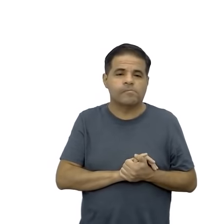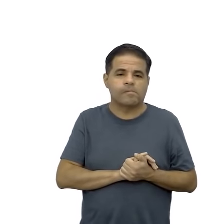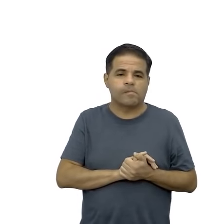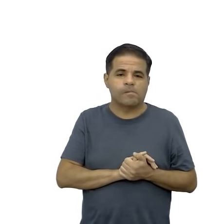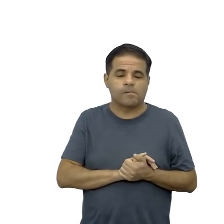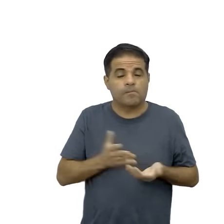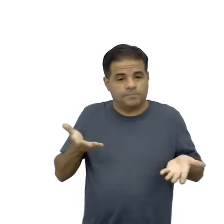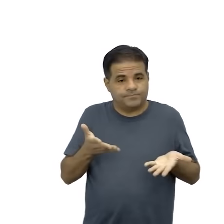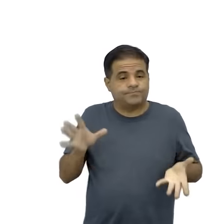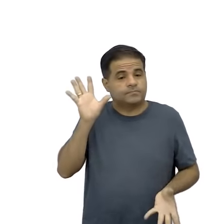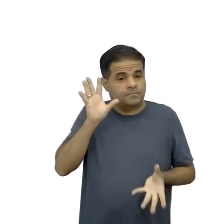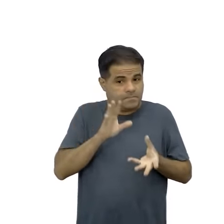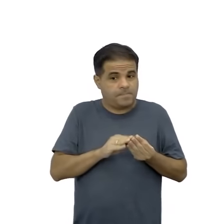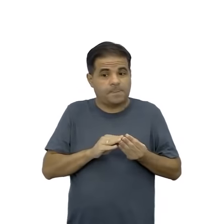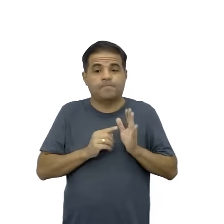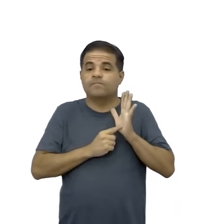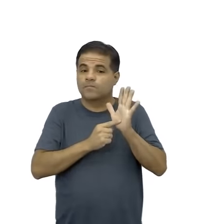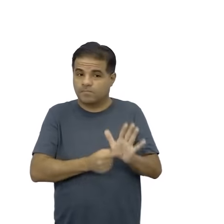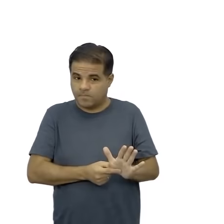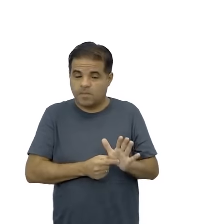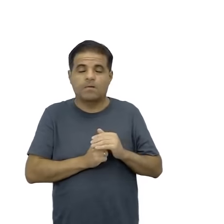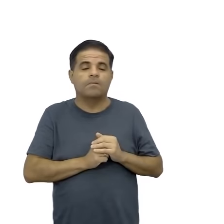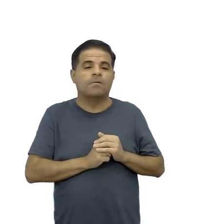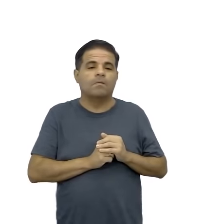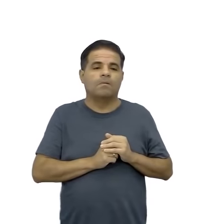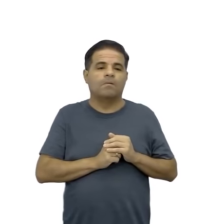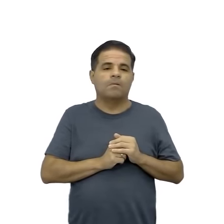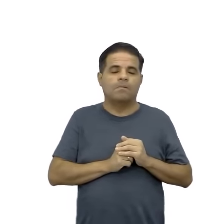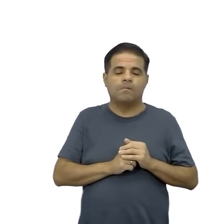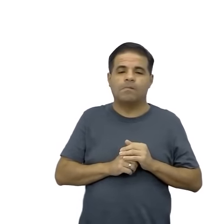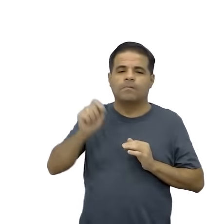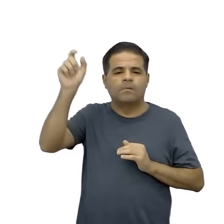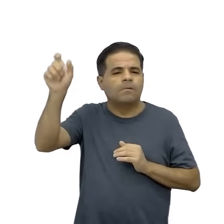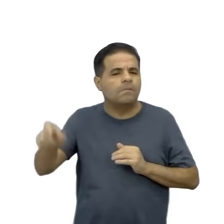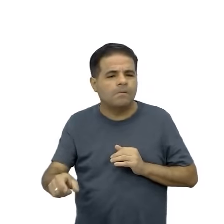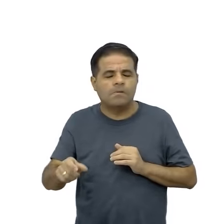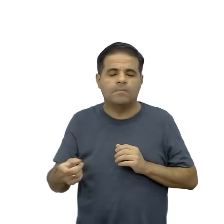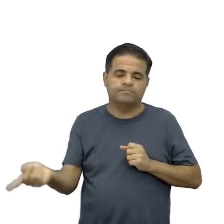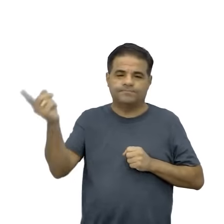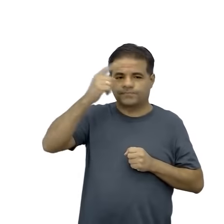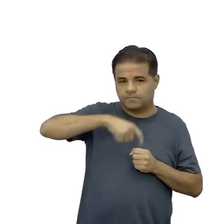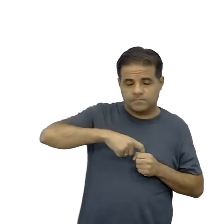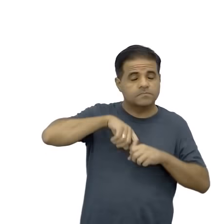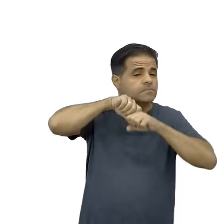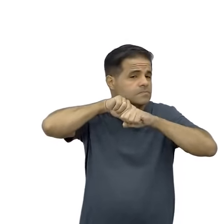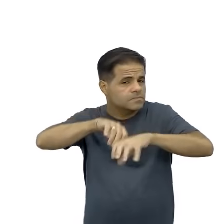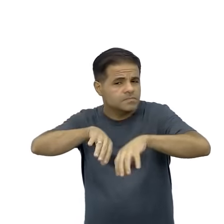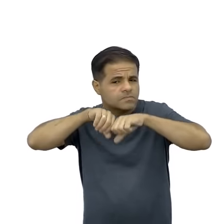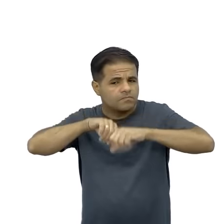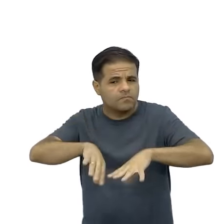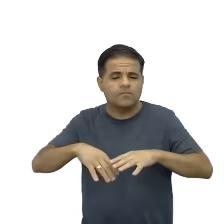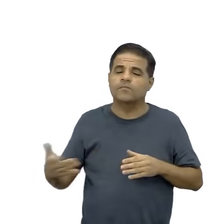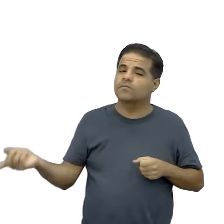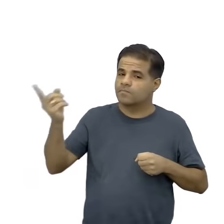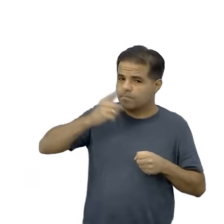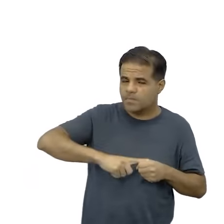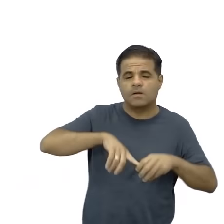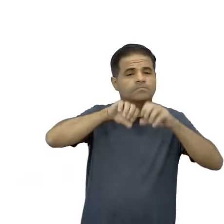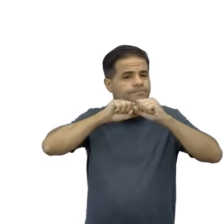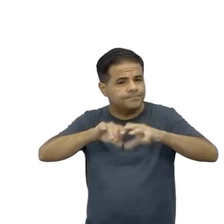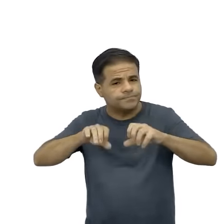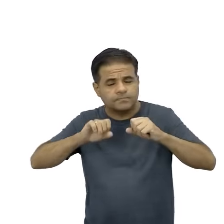para finalizar a nossa apresentação, então aqui nós fizemos aqui uma retomada das orientações, retomamos então